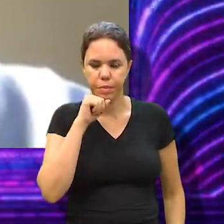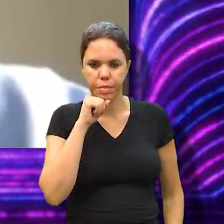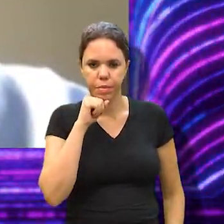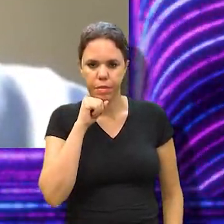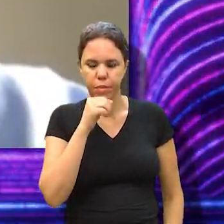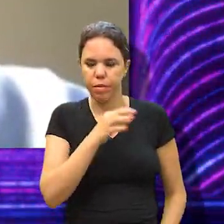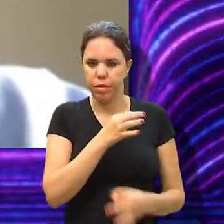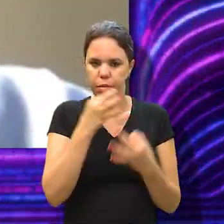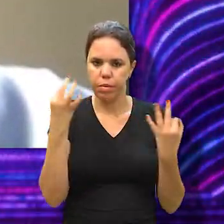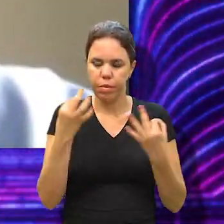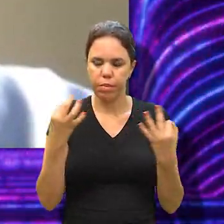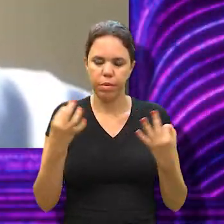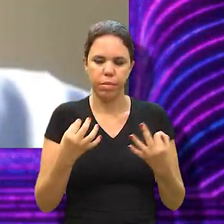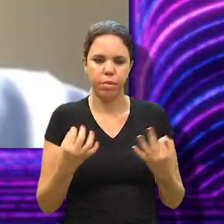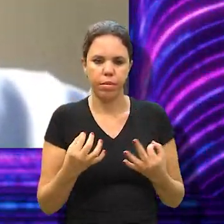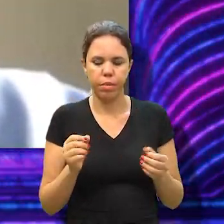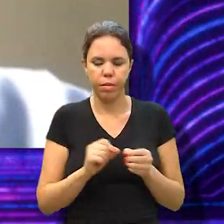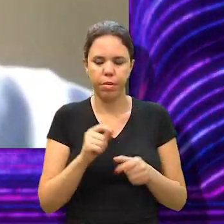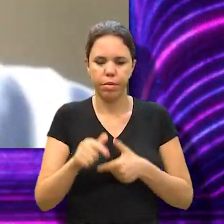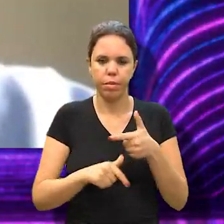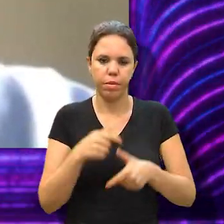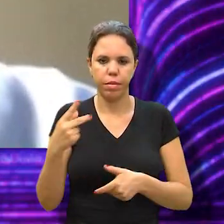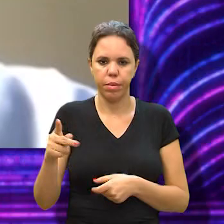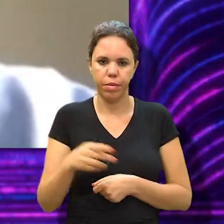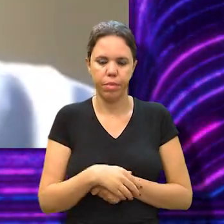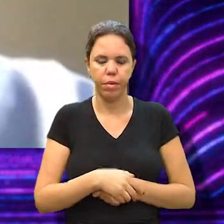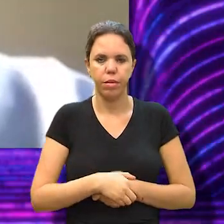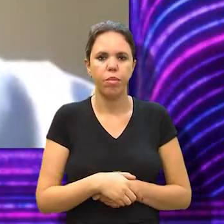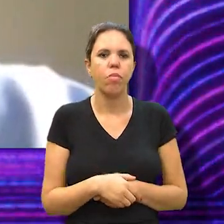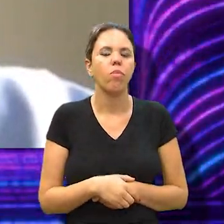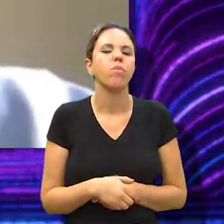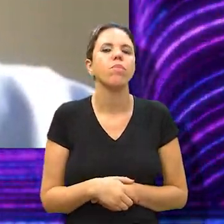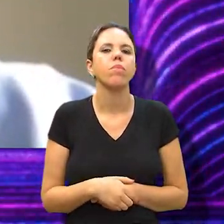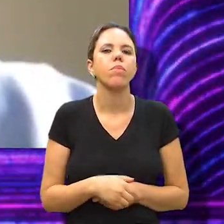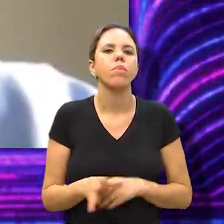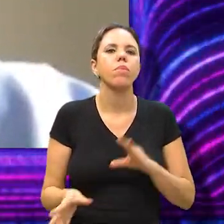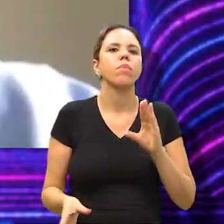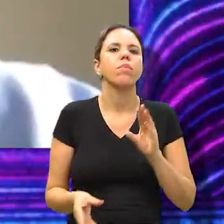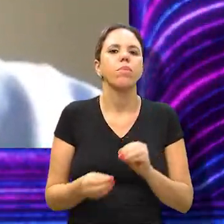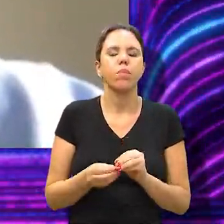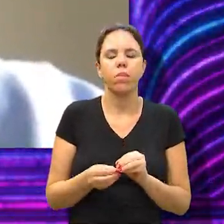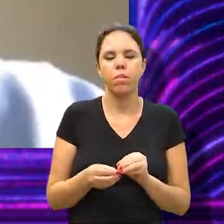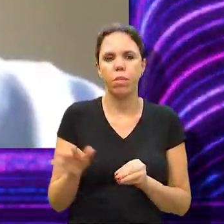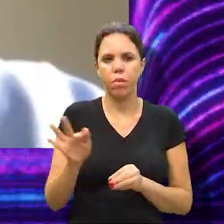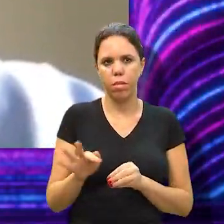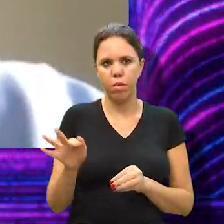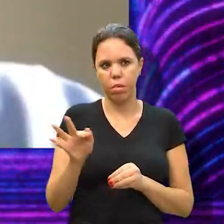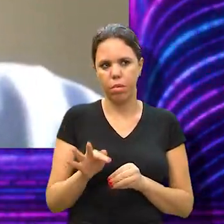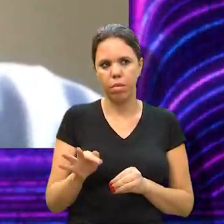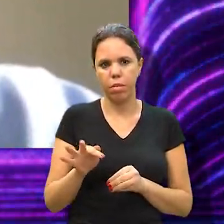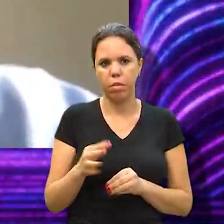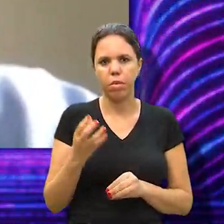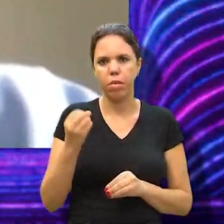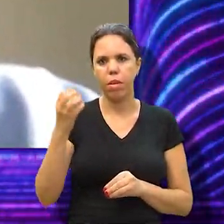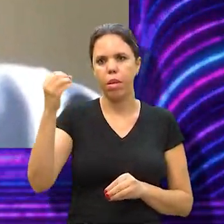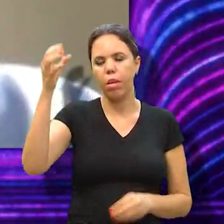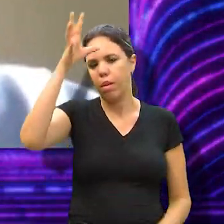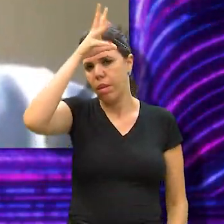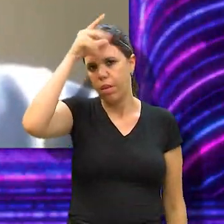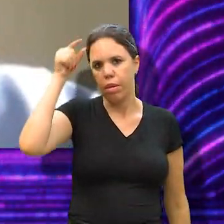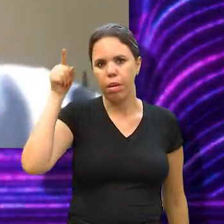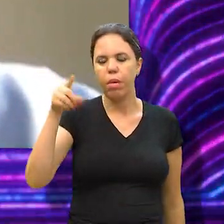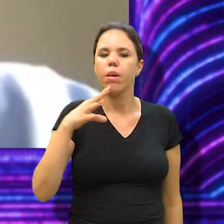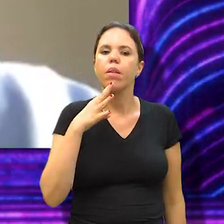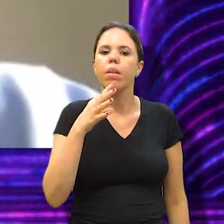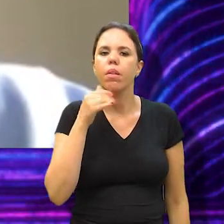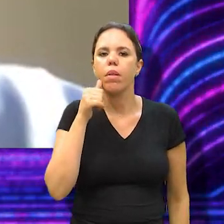uma mãe exemplar. E quando ela estava fazendo o trabalho dela, de conclusão da faculdade, ela viajou para o